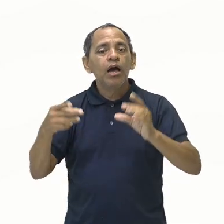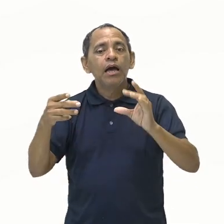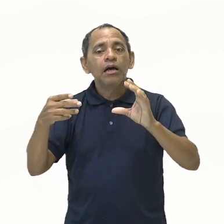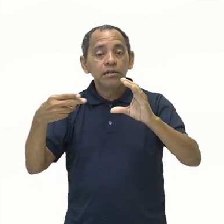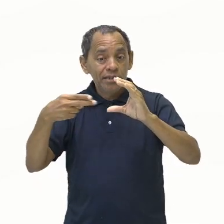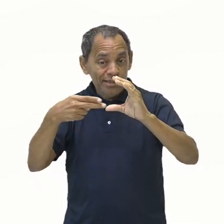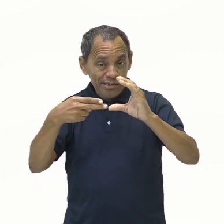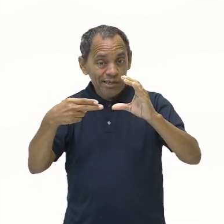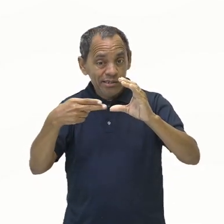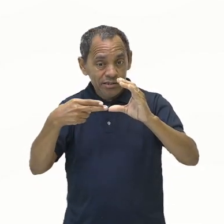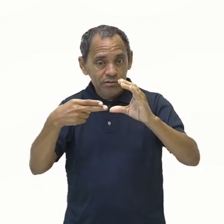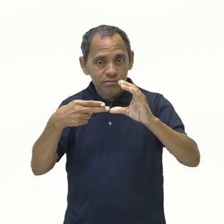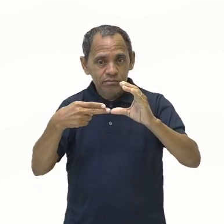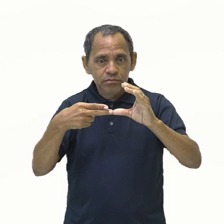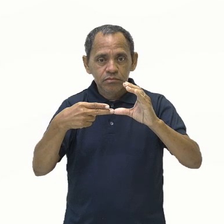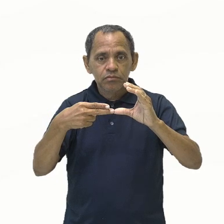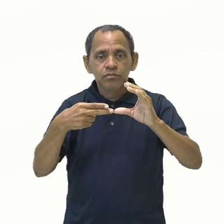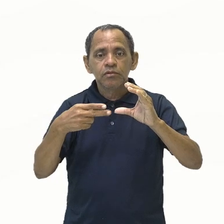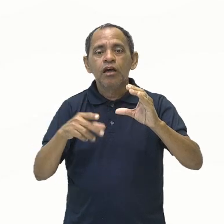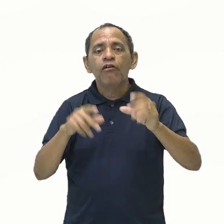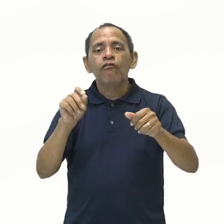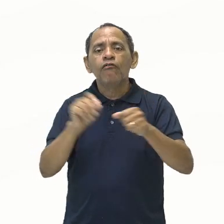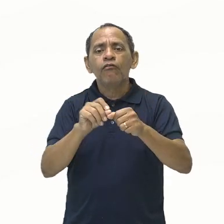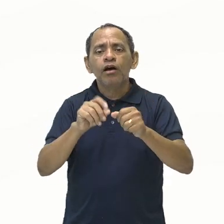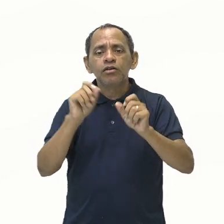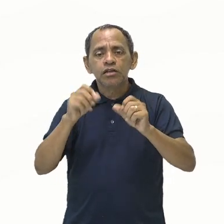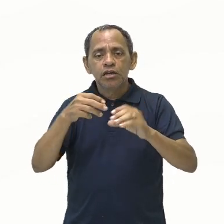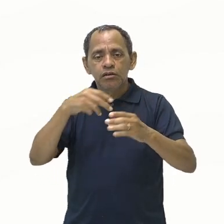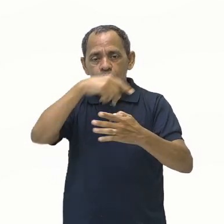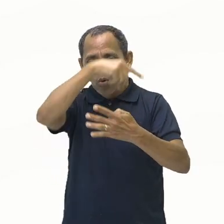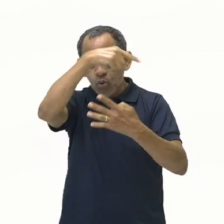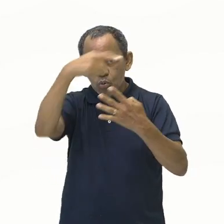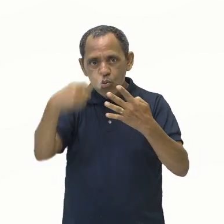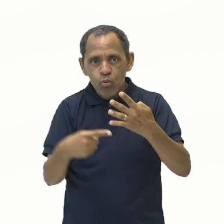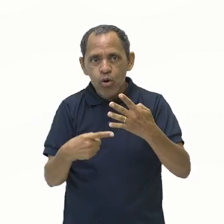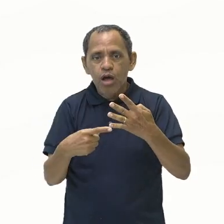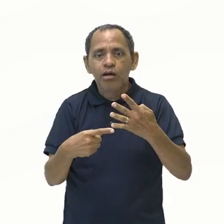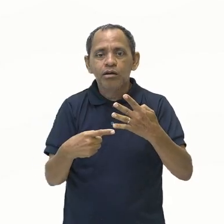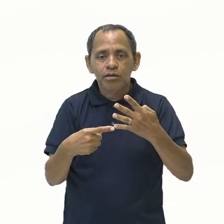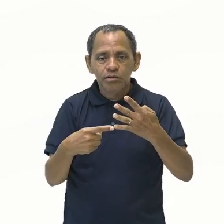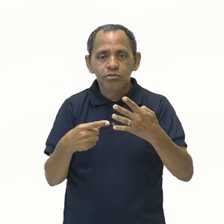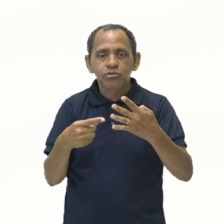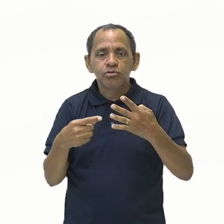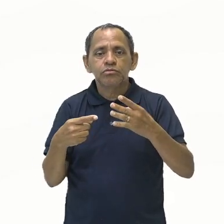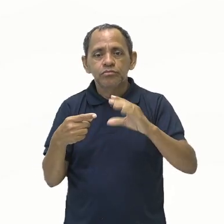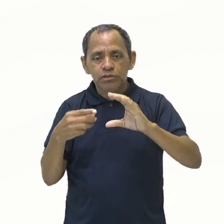Mas é importante lembrar, ele faz 4 ligações.